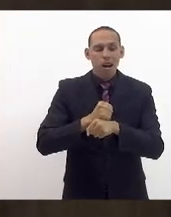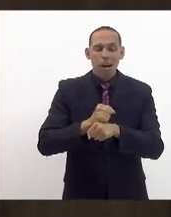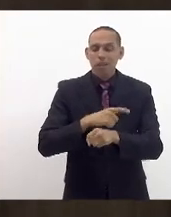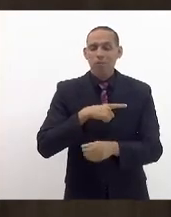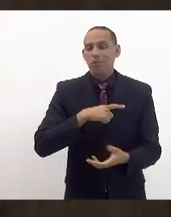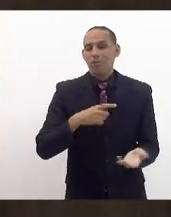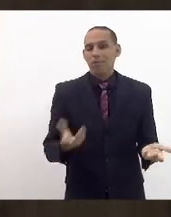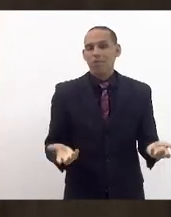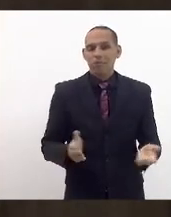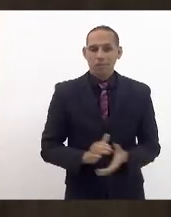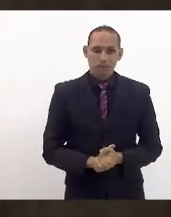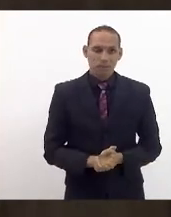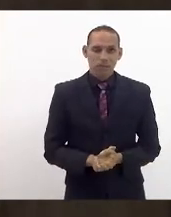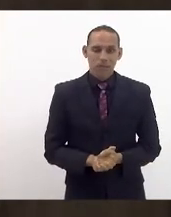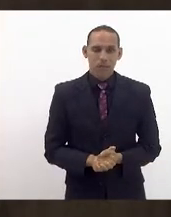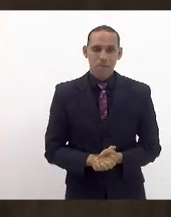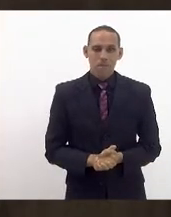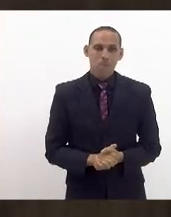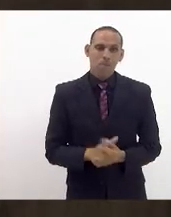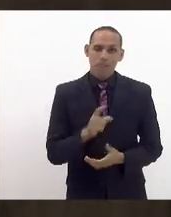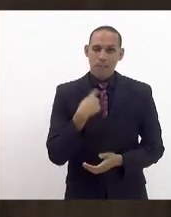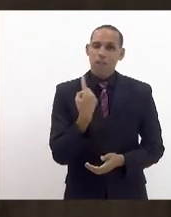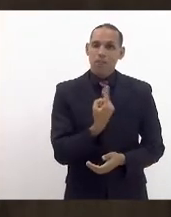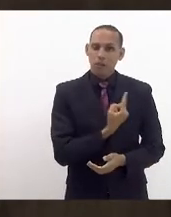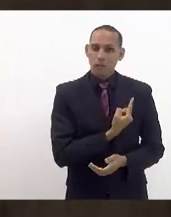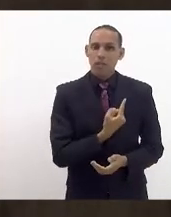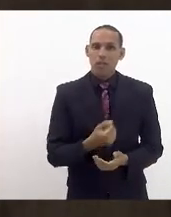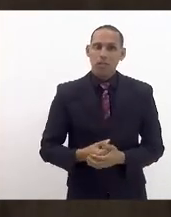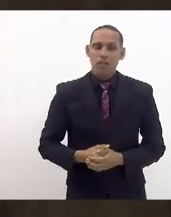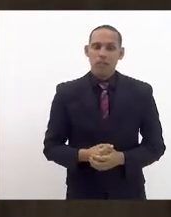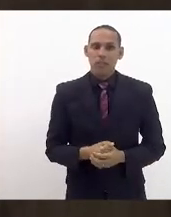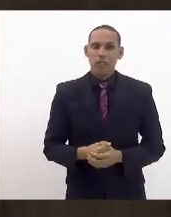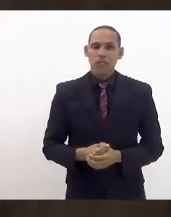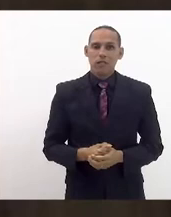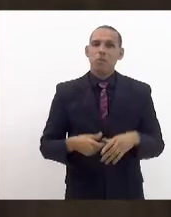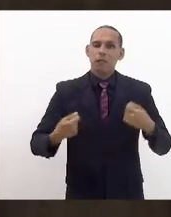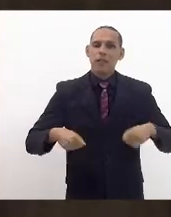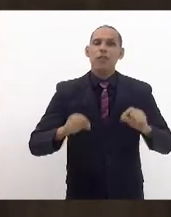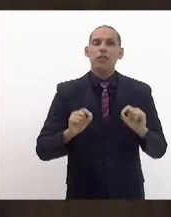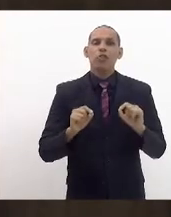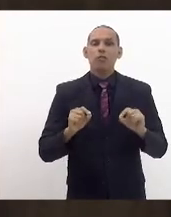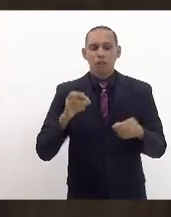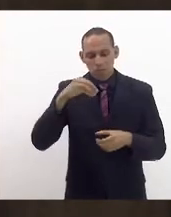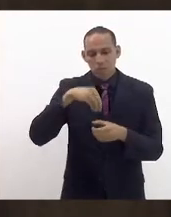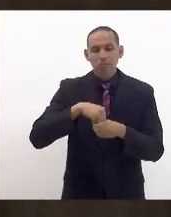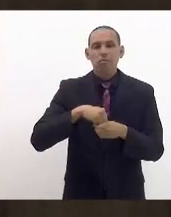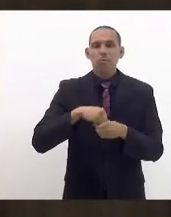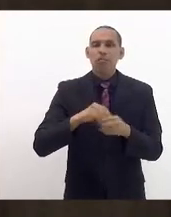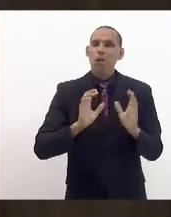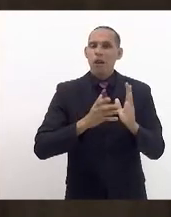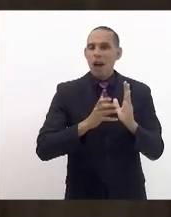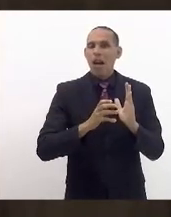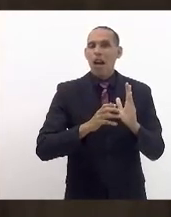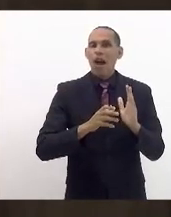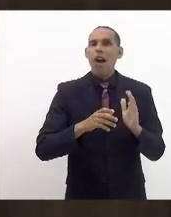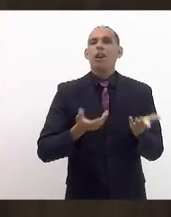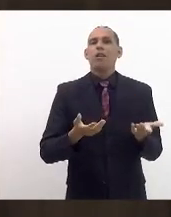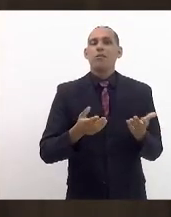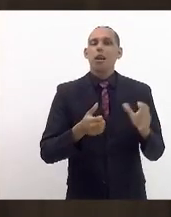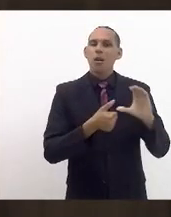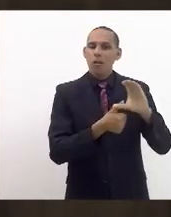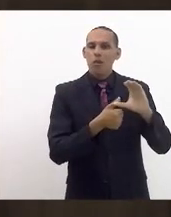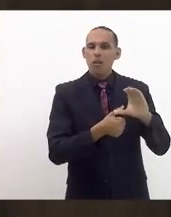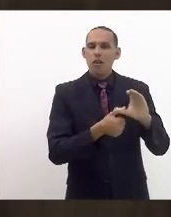anos. Então, nós temos, sim, né, que está num Partido Comunista, o partido mais